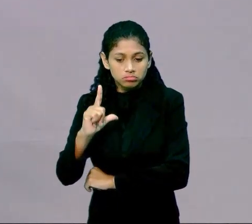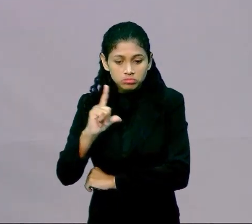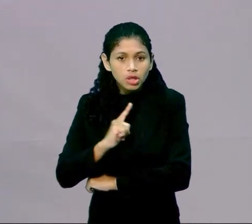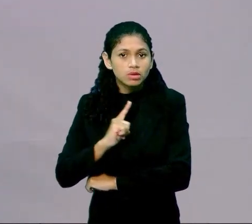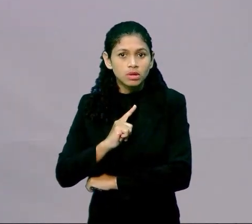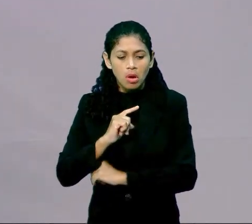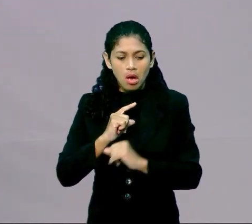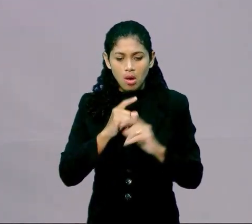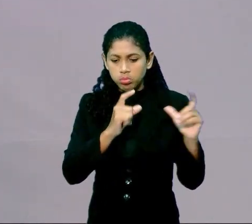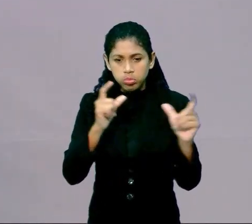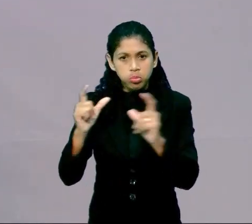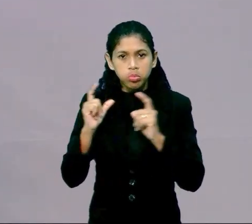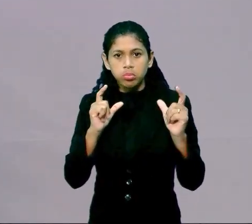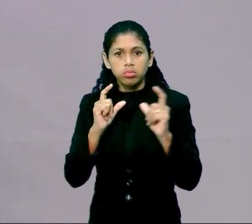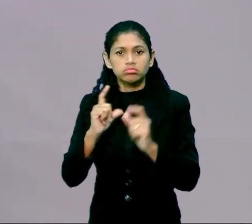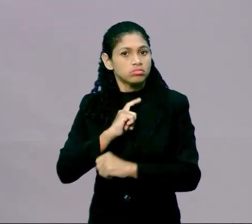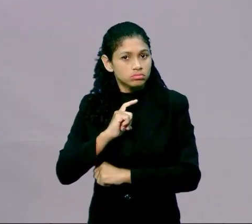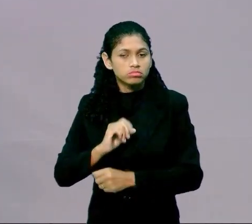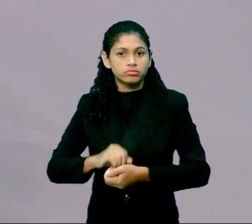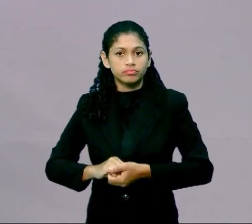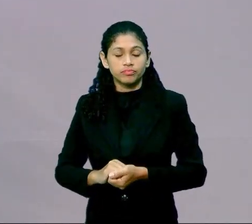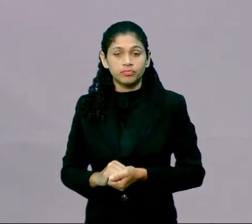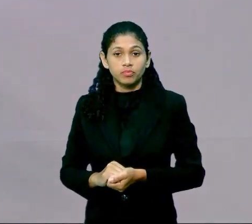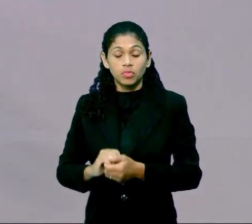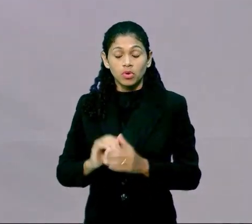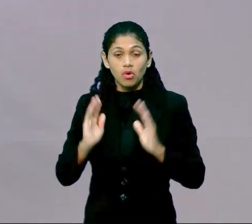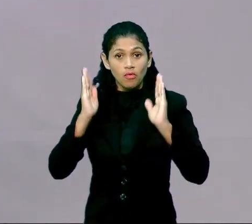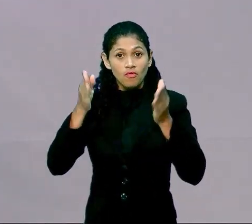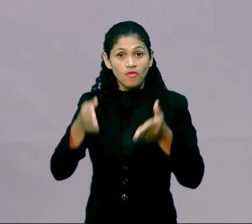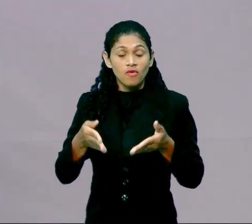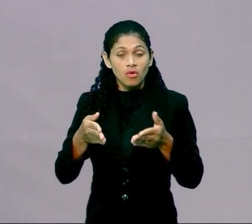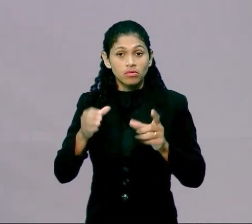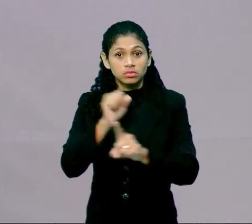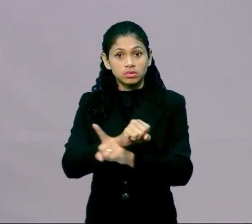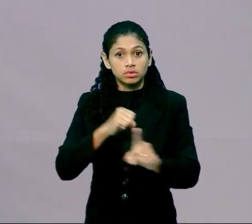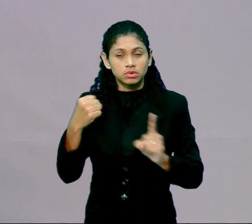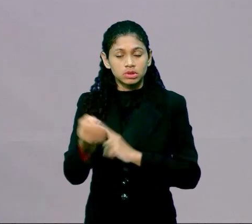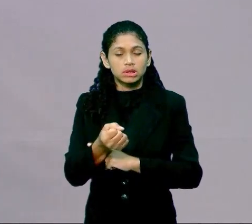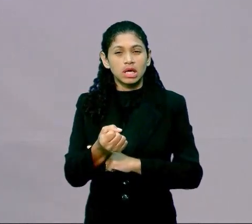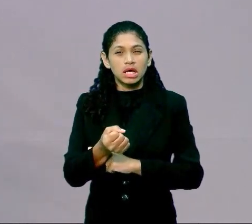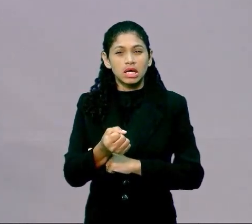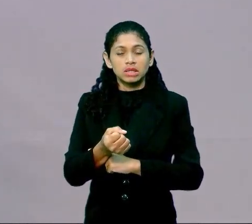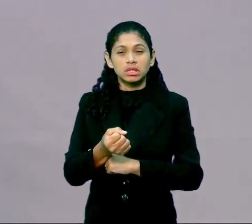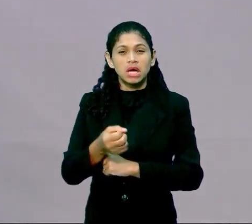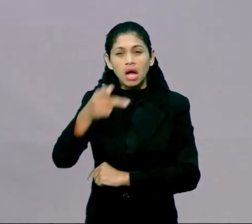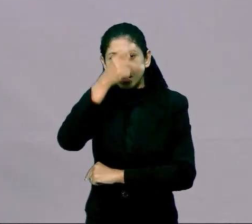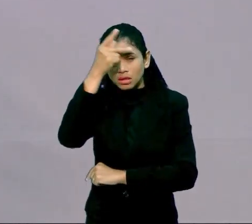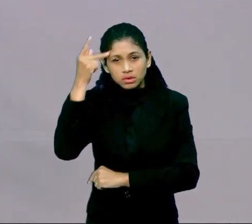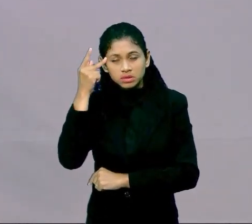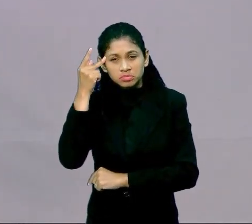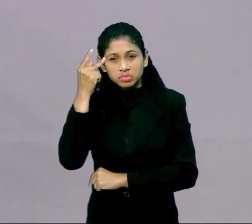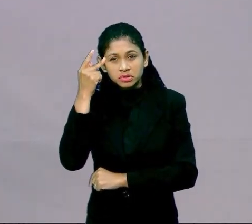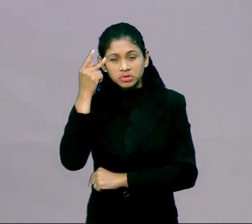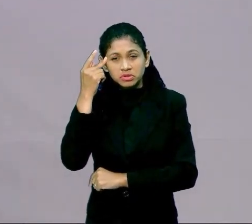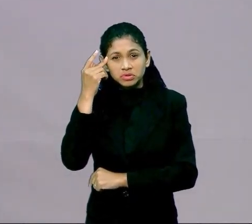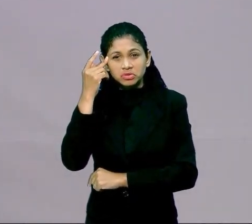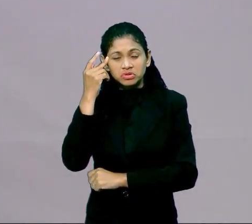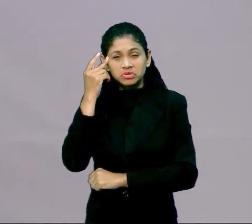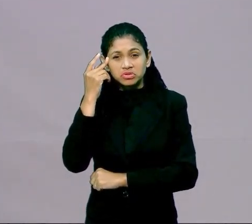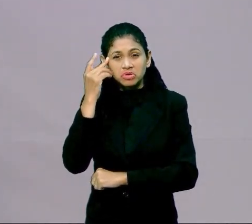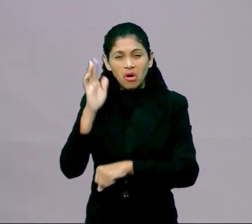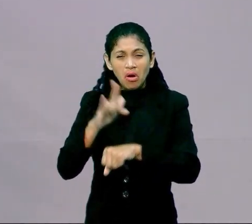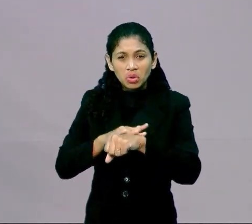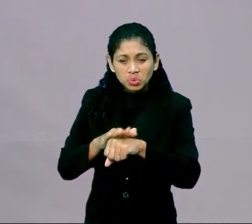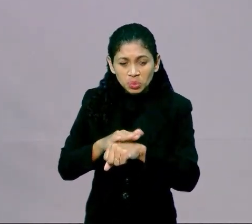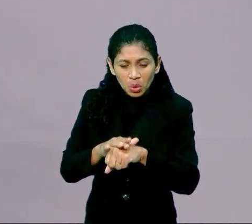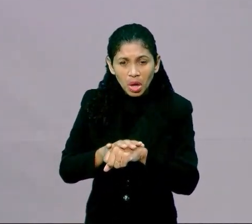nessa sociedade, em que as pessoas elas são degradadas pelo trabalho. As pessoas adoecem por conta do